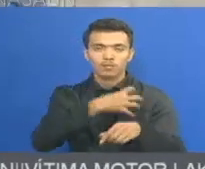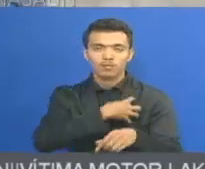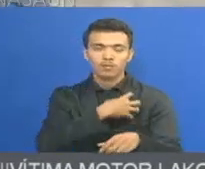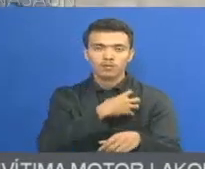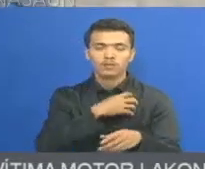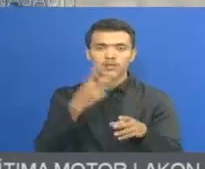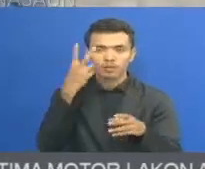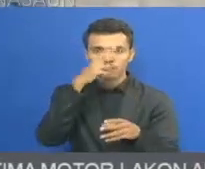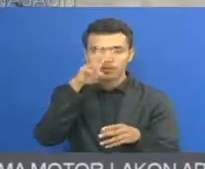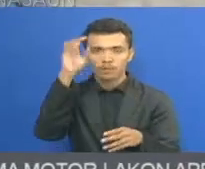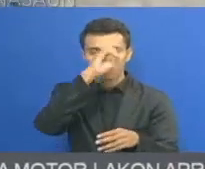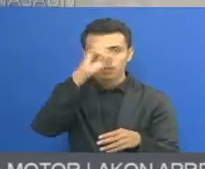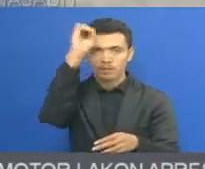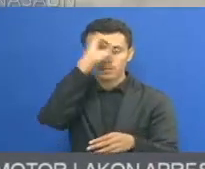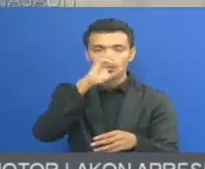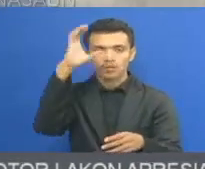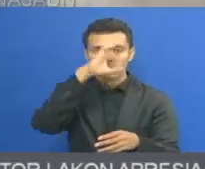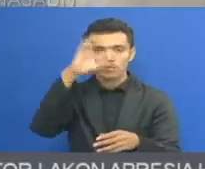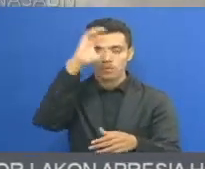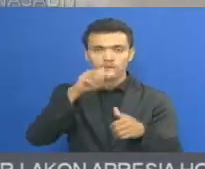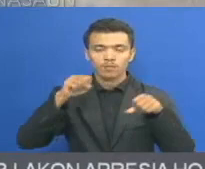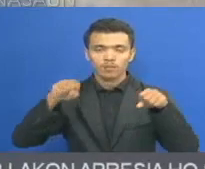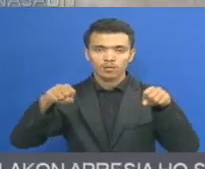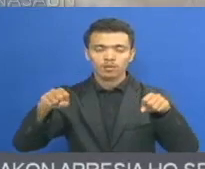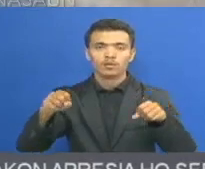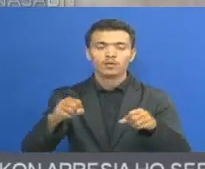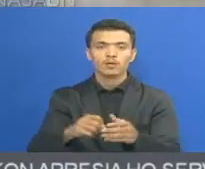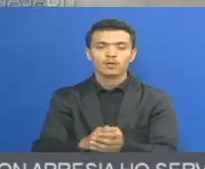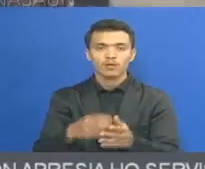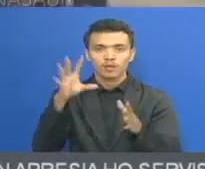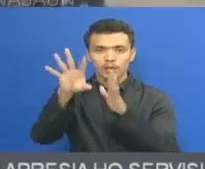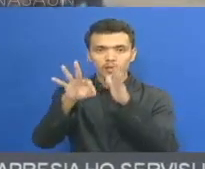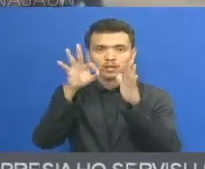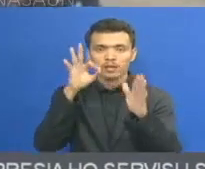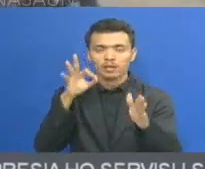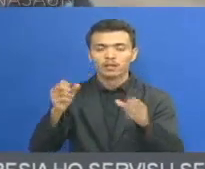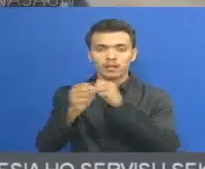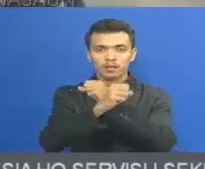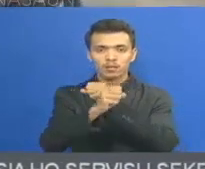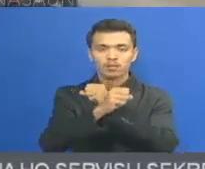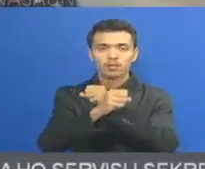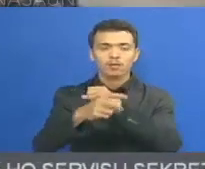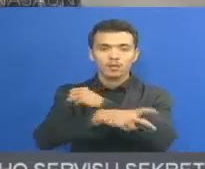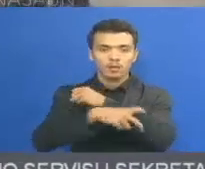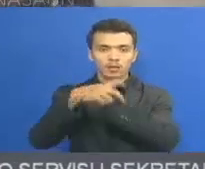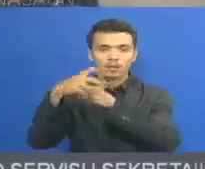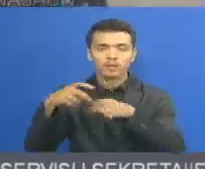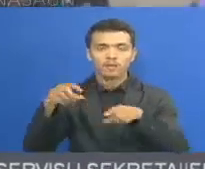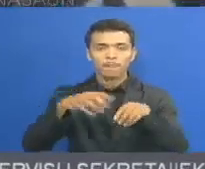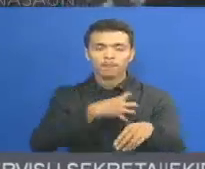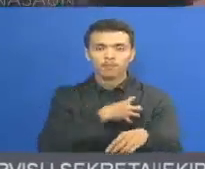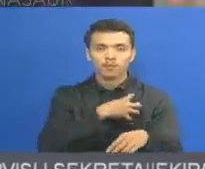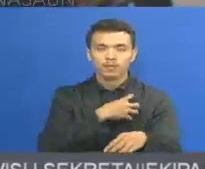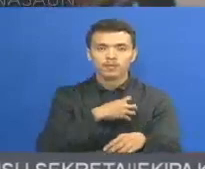conjunta lança que desoperação, onde buca tuir motor refere. Não consegue retanquicas. No autor ba ação na Ocne Rassik, equipa